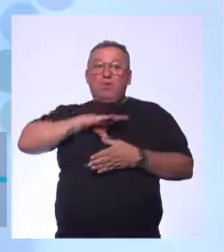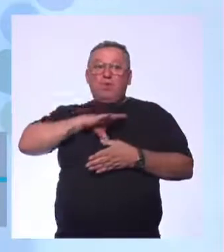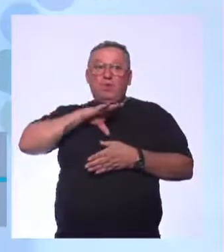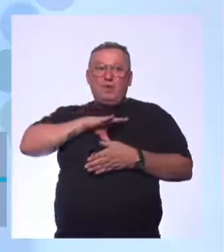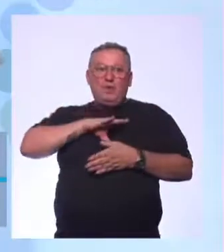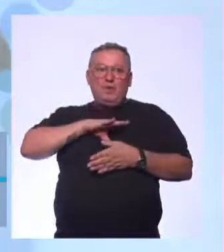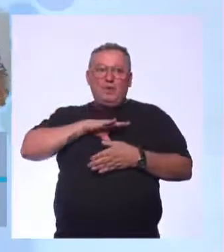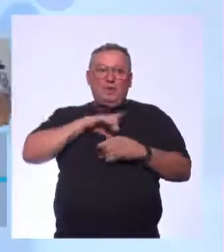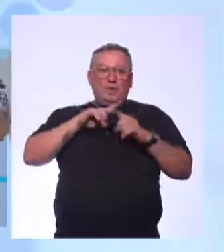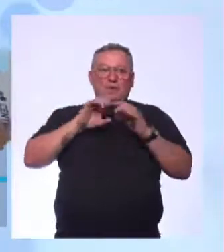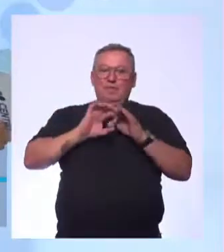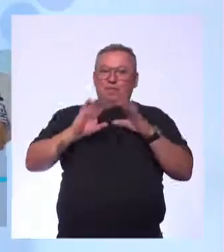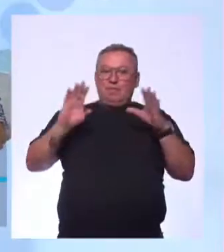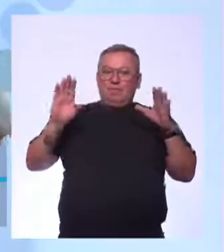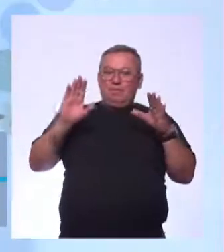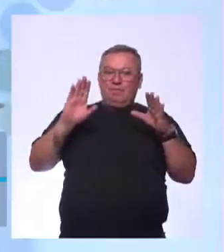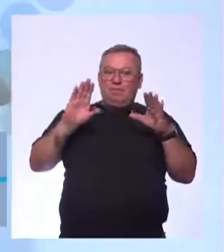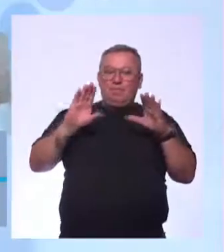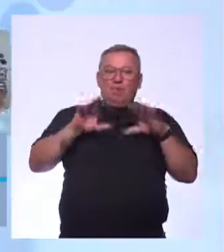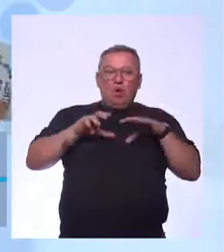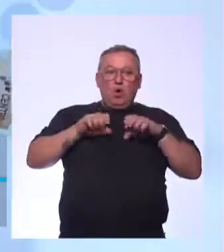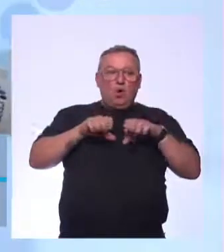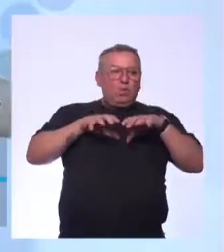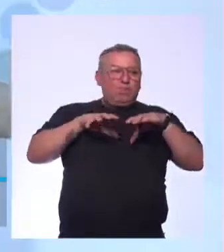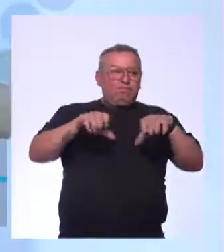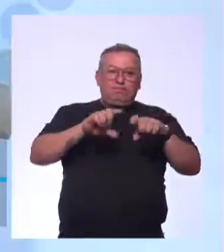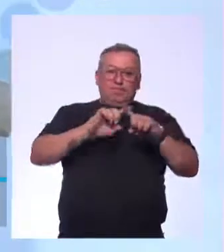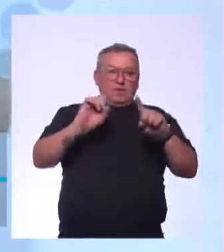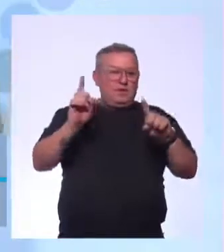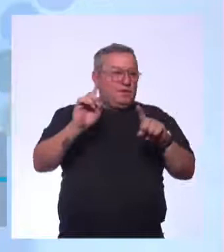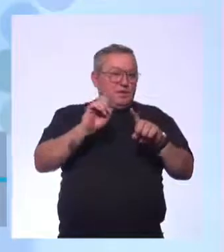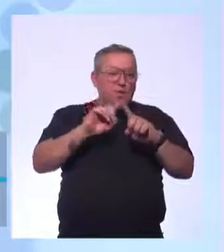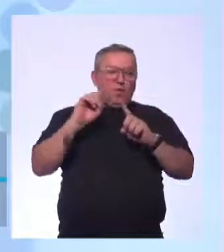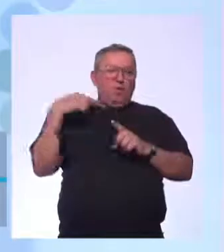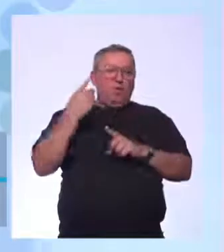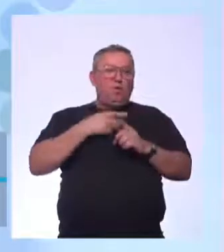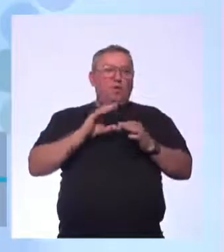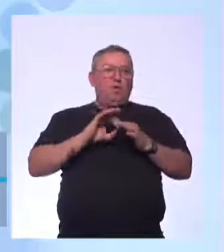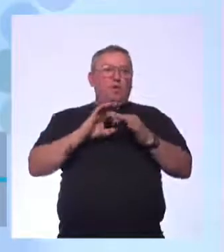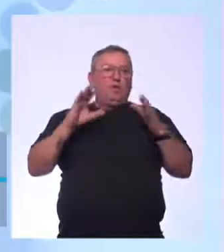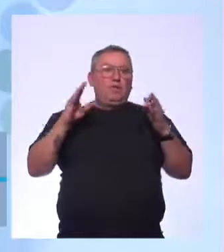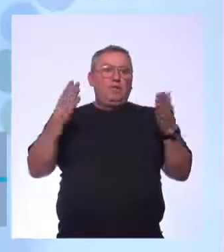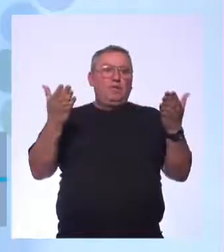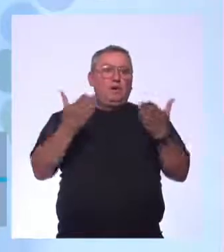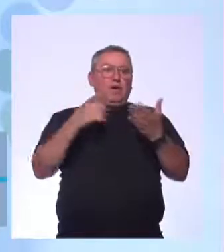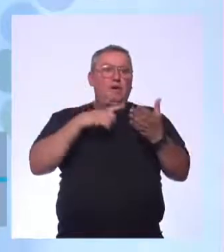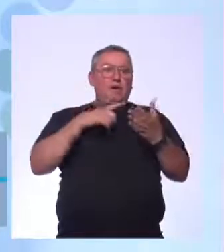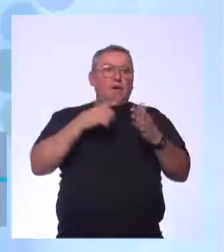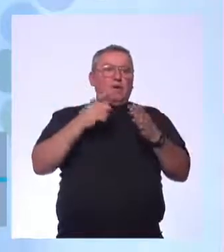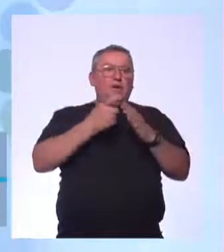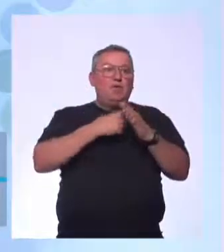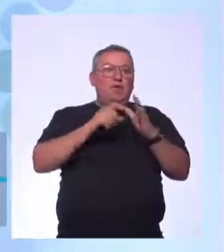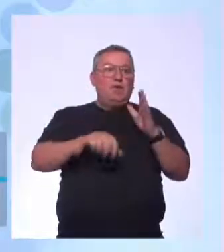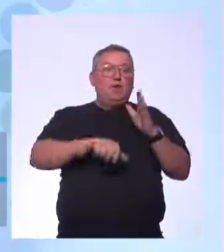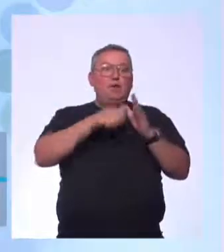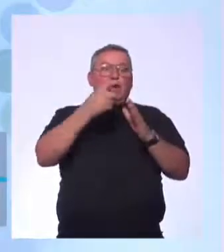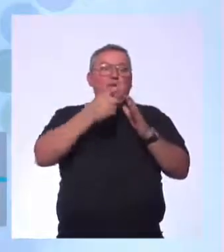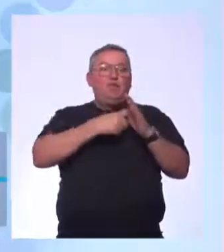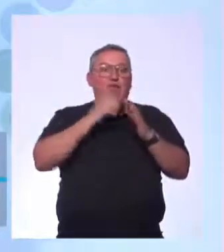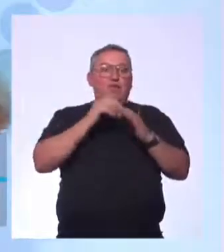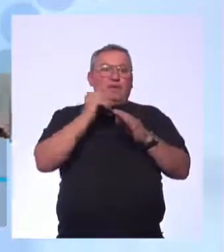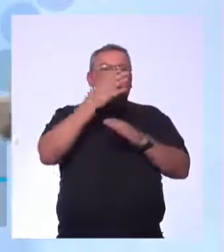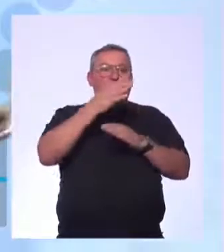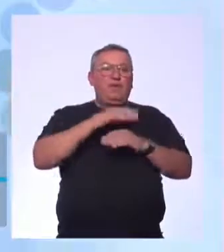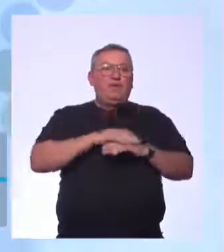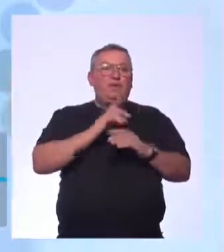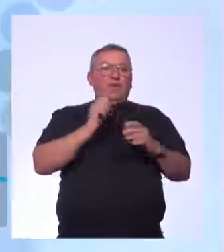deixamos de ser dependente da colônia, não somos mais uma colônia, mas agora nós temos uma dívida externa. A primeira dívida externa do Brasil